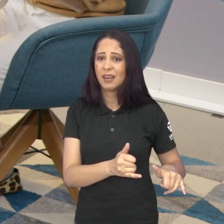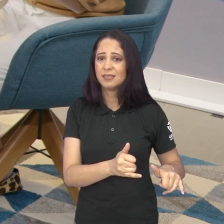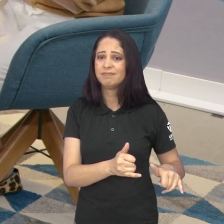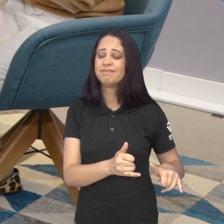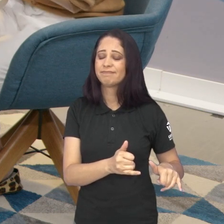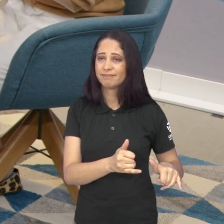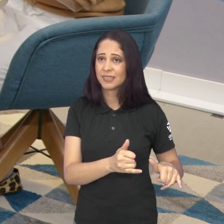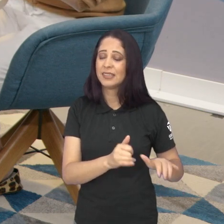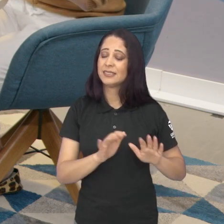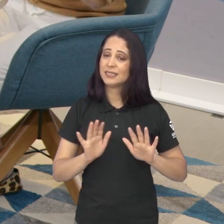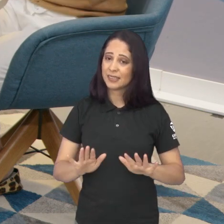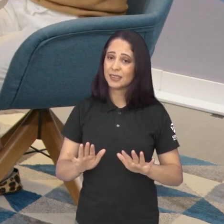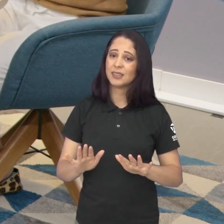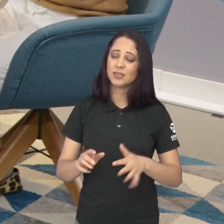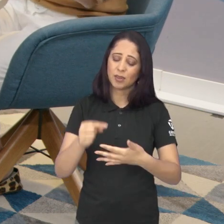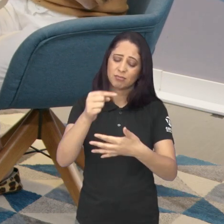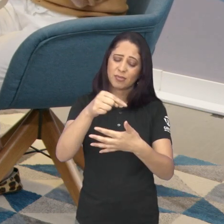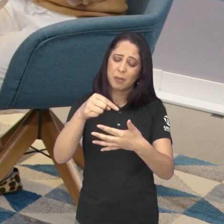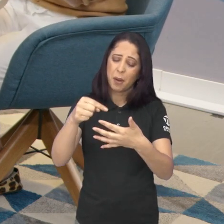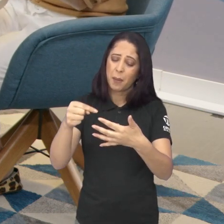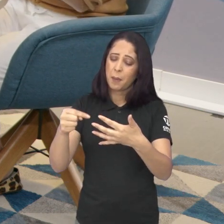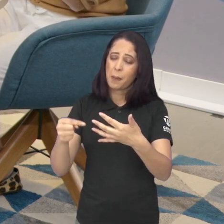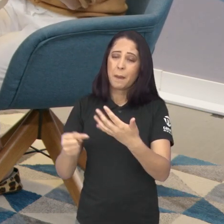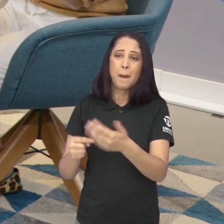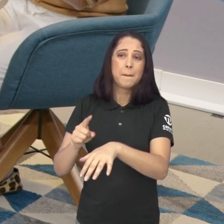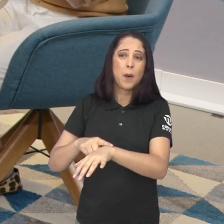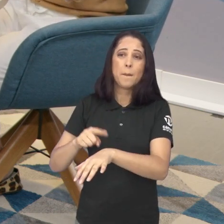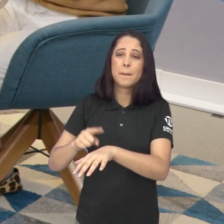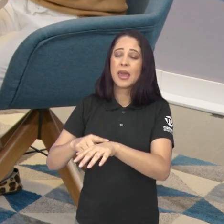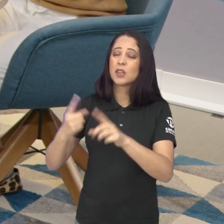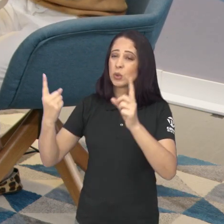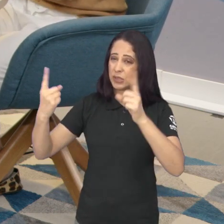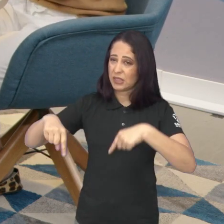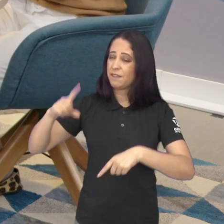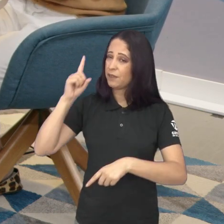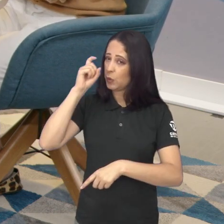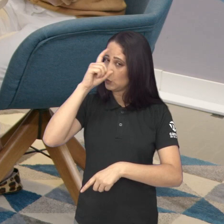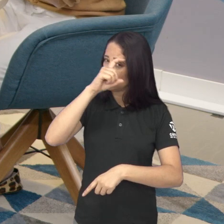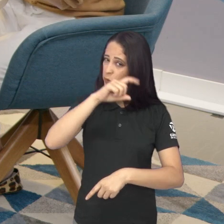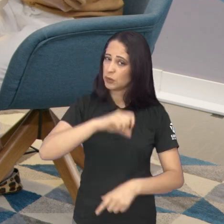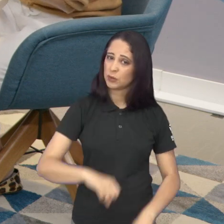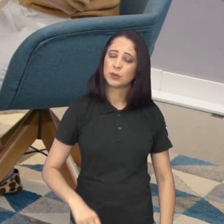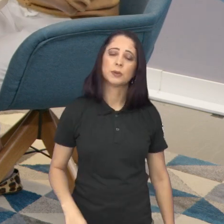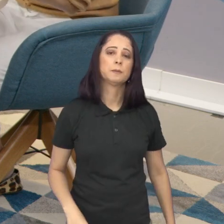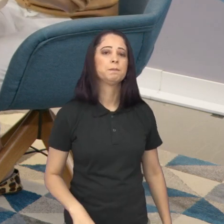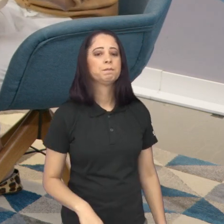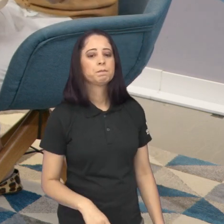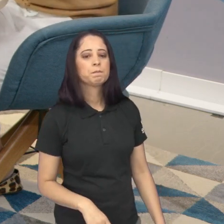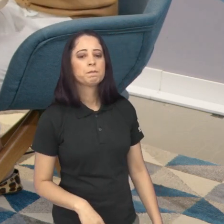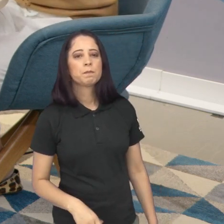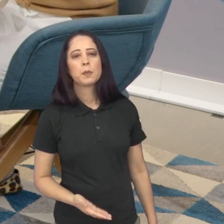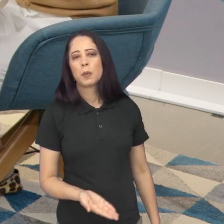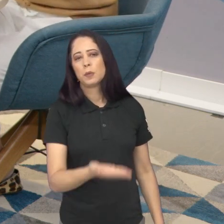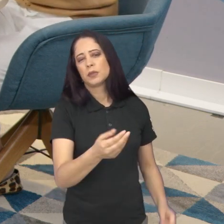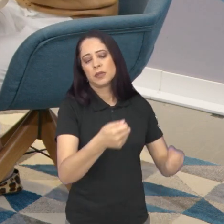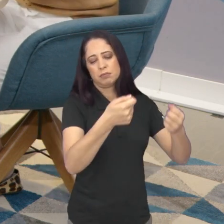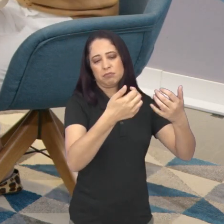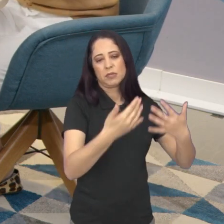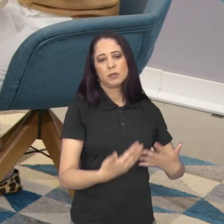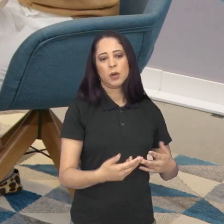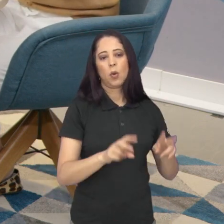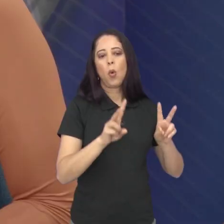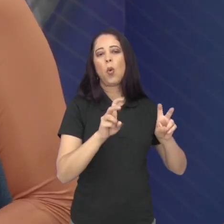ter que mudar. Então, são vários momentos, são vários desafios que vão aparecendo a cada dia. A gente falou da rede de apoio, que